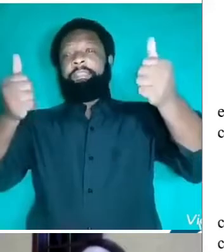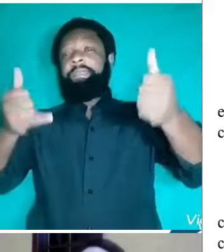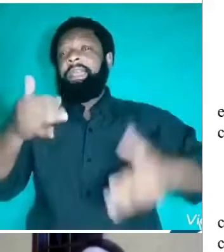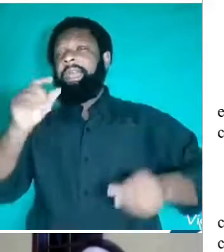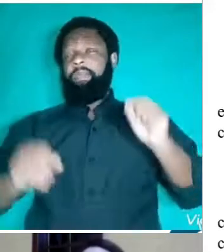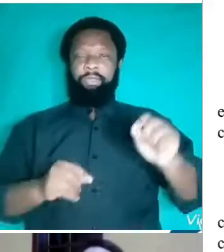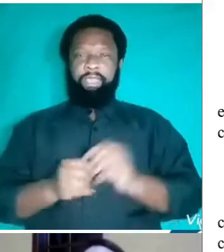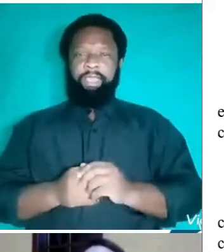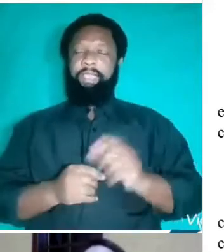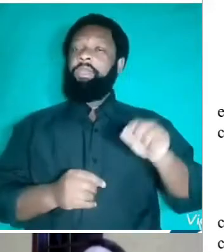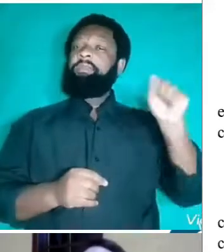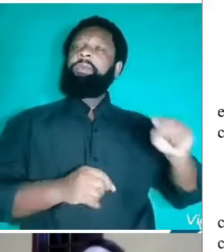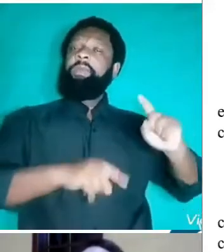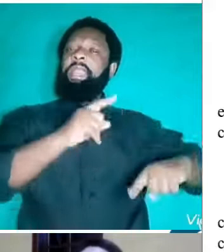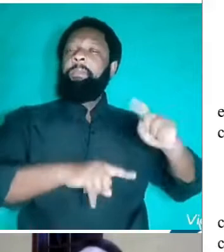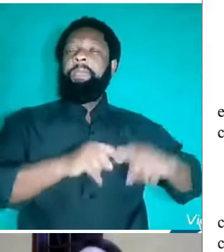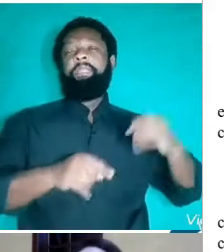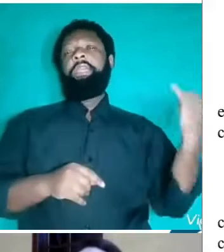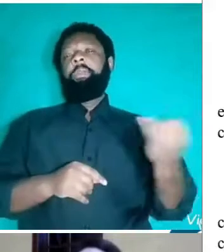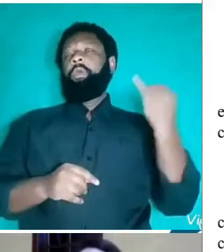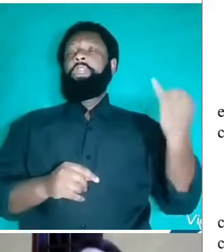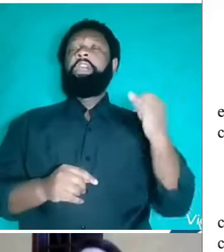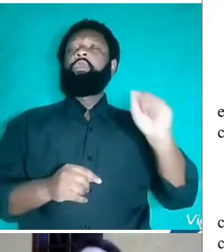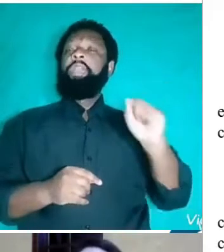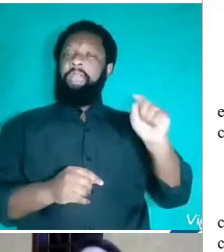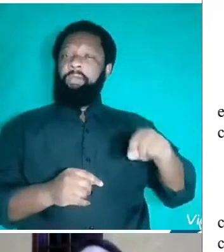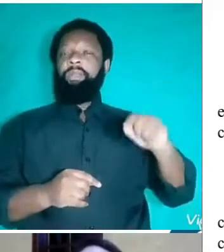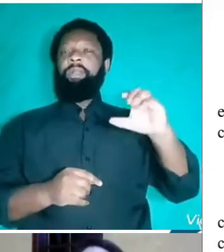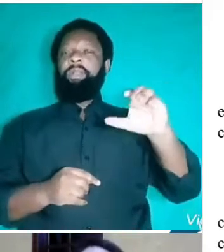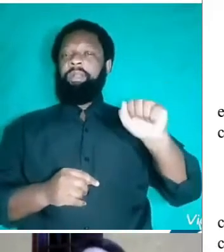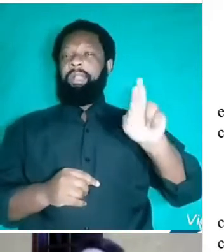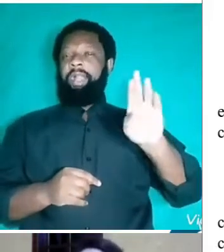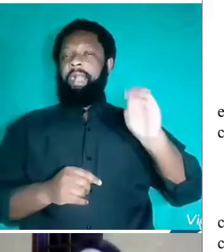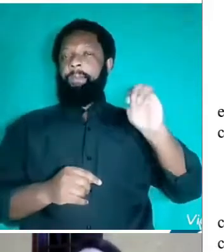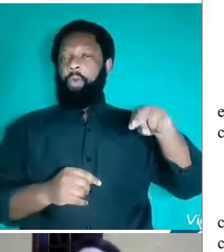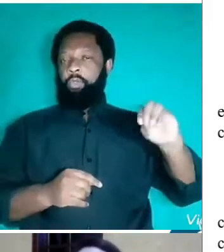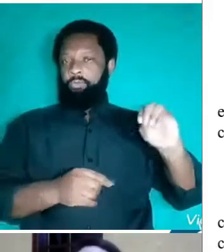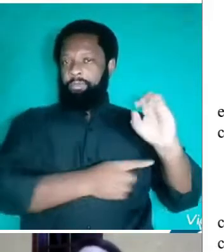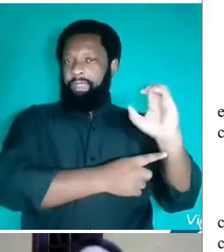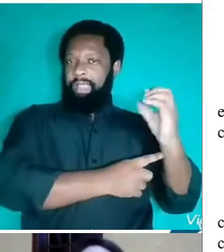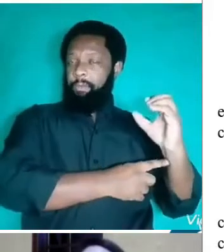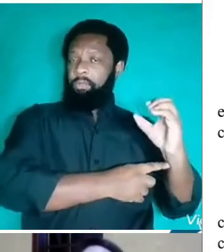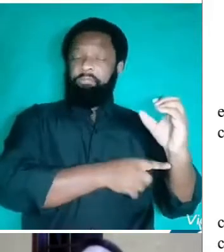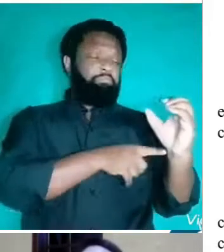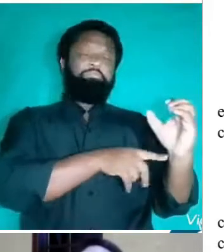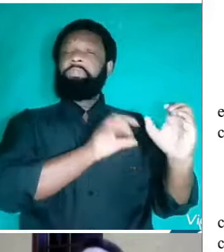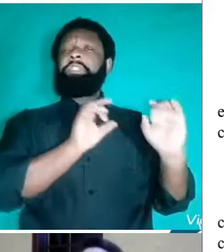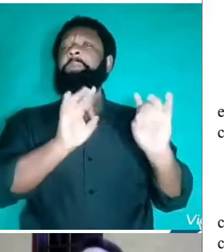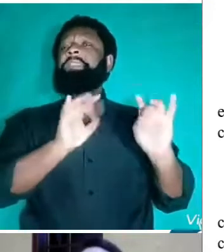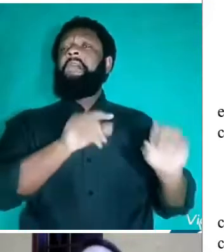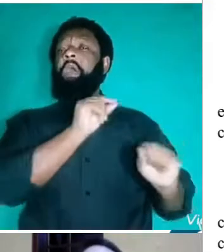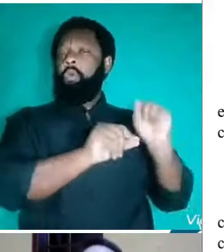Vamos falar então um pouquinho deste elemento tão importante na química orgânica, que é o carbono, O que o carbono tem de